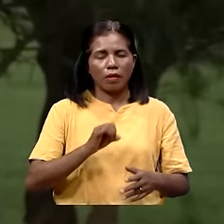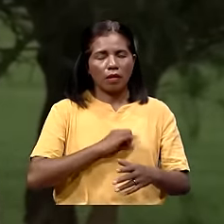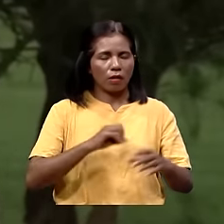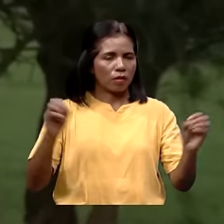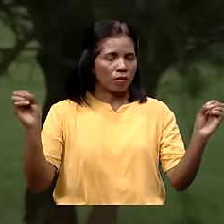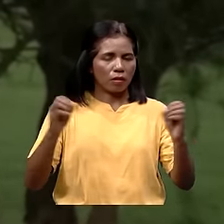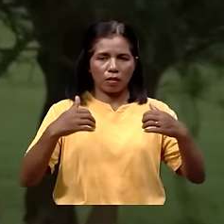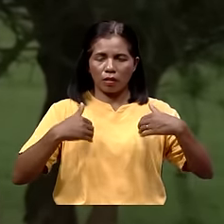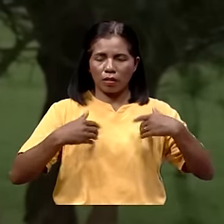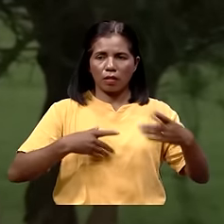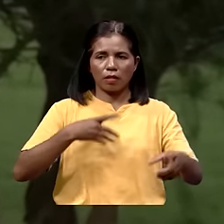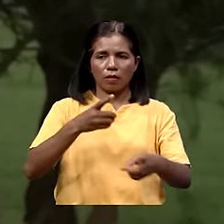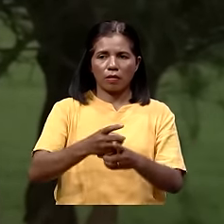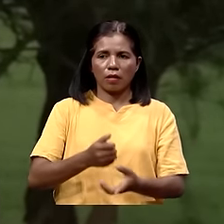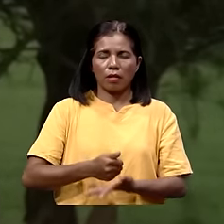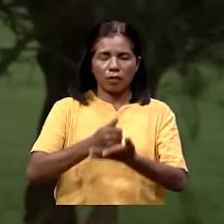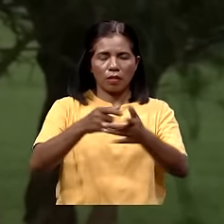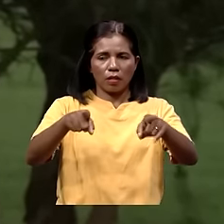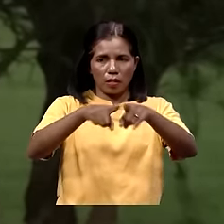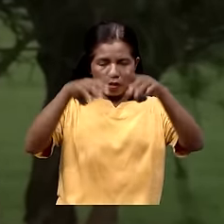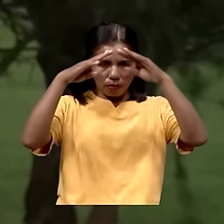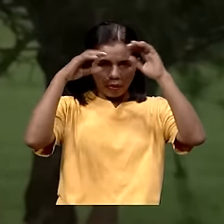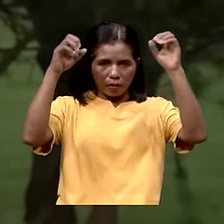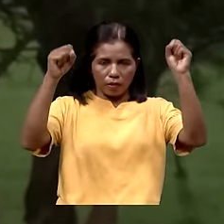tan direito a tu servir nu da presidente da república